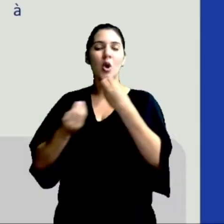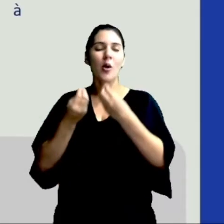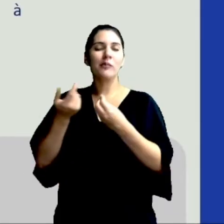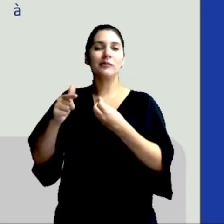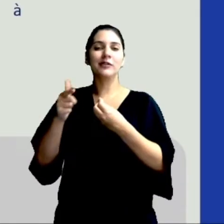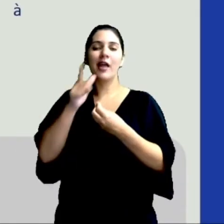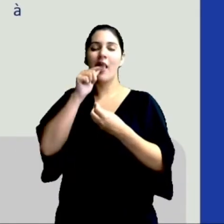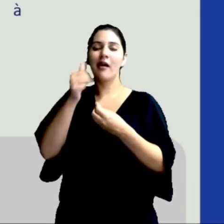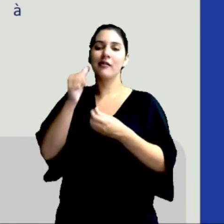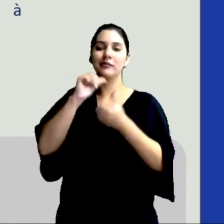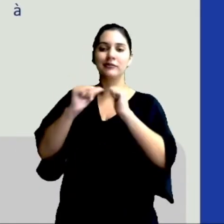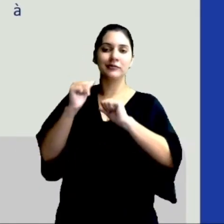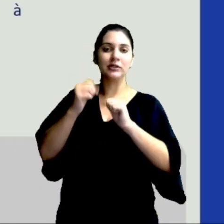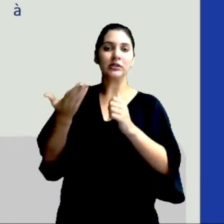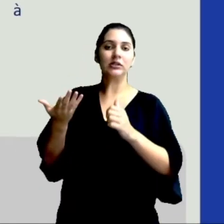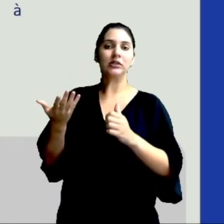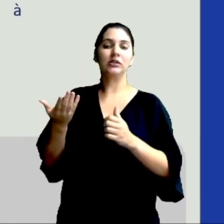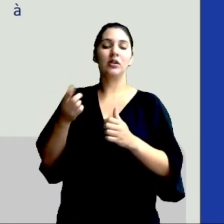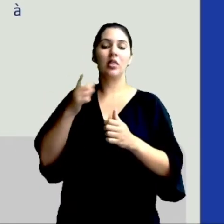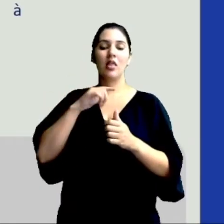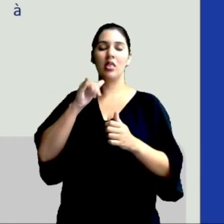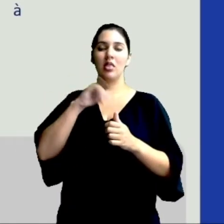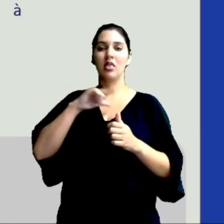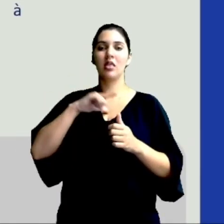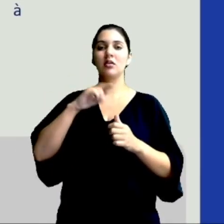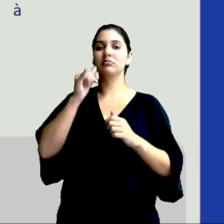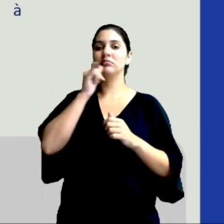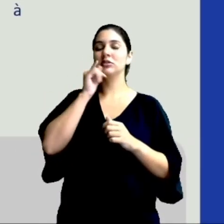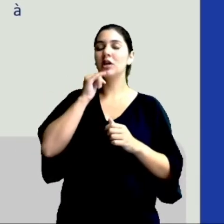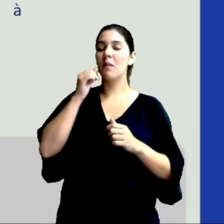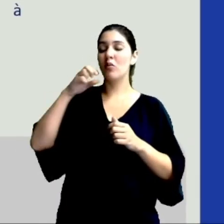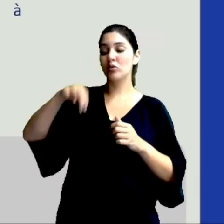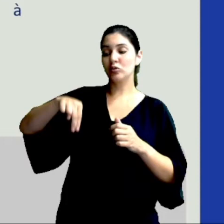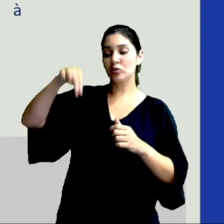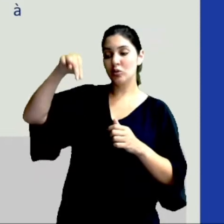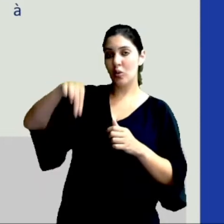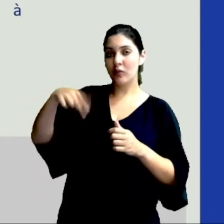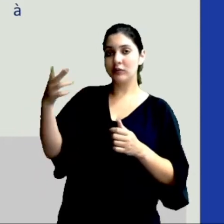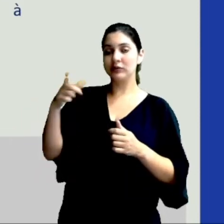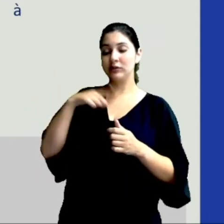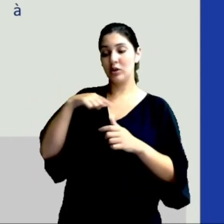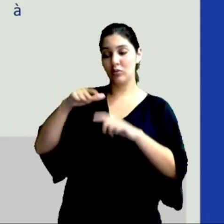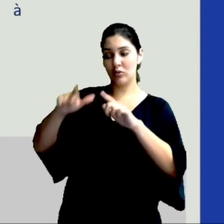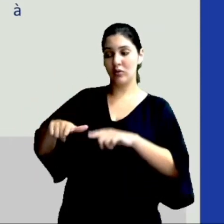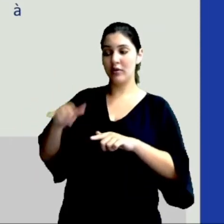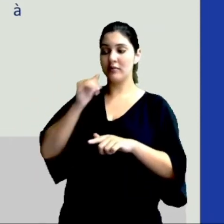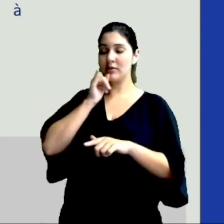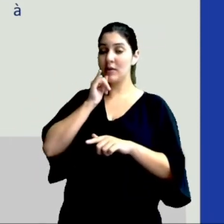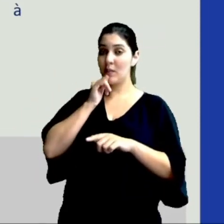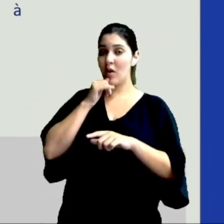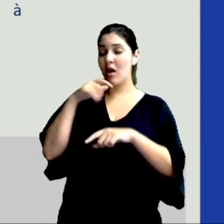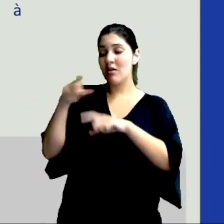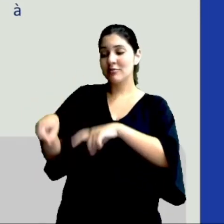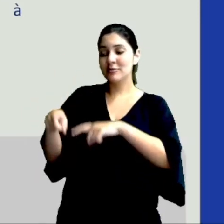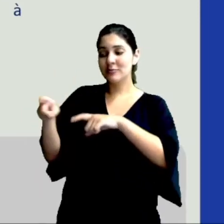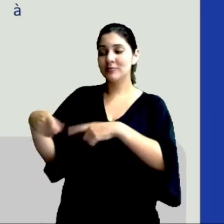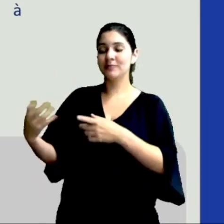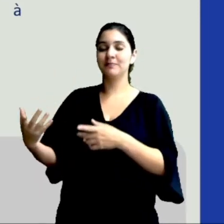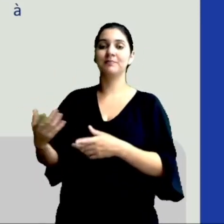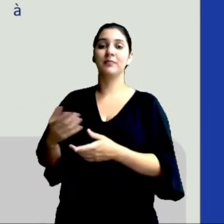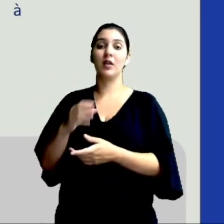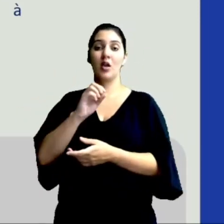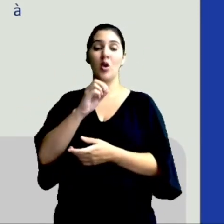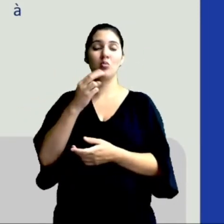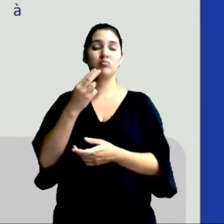ter ali mais ao norte, onde a gente vai ter aquele clima mediterrâneo, vai predominar, sim, uma agricultura irrigada, ou até